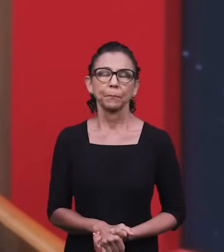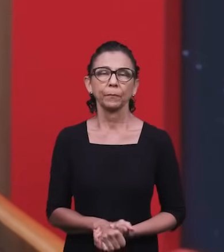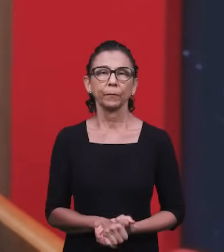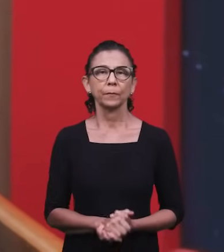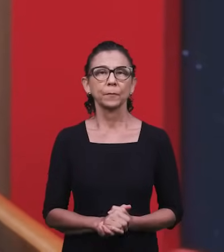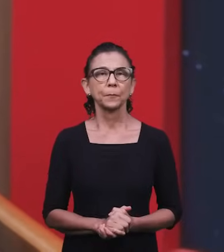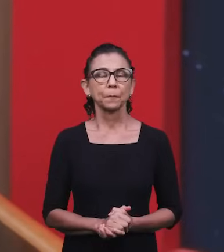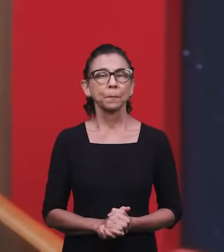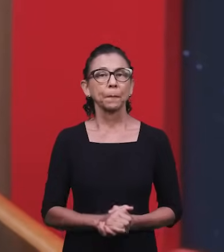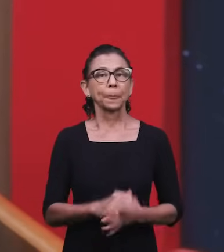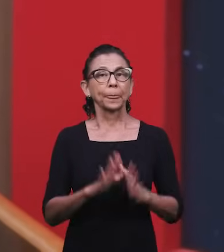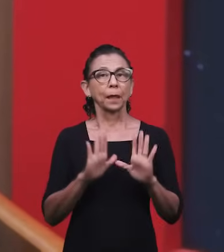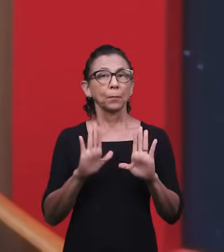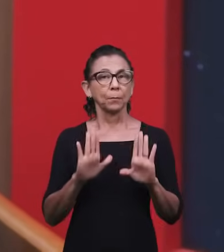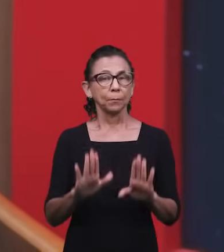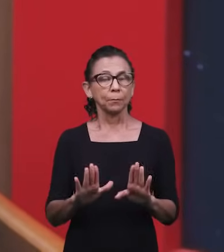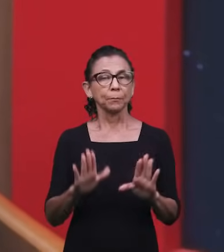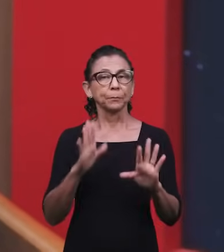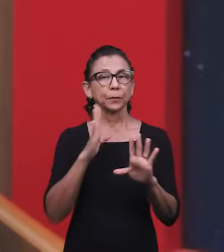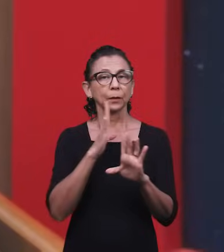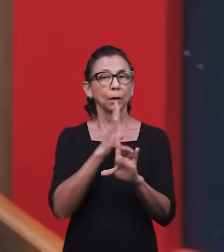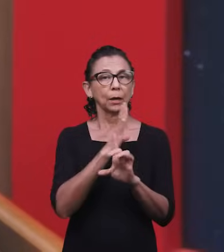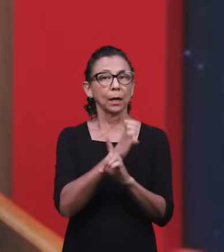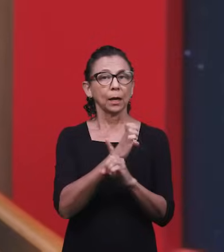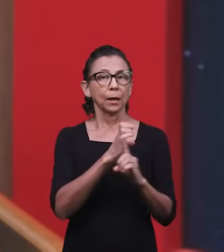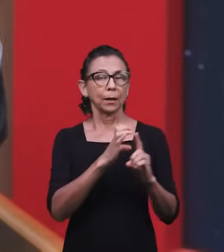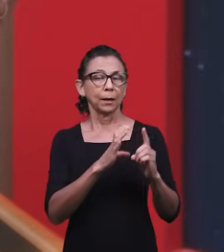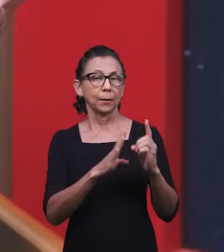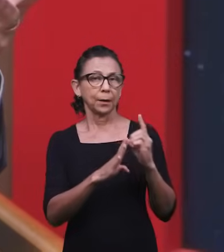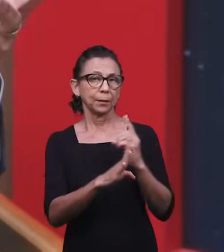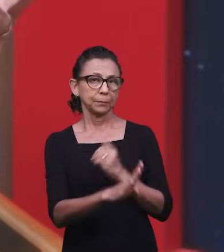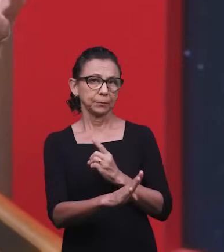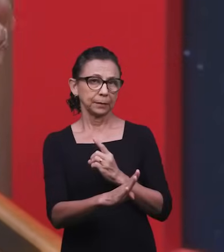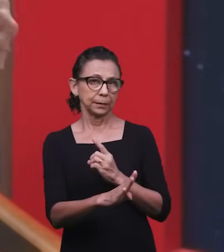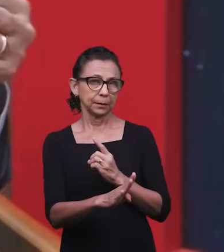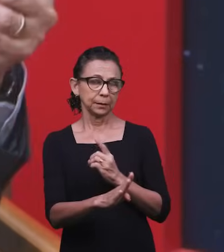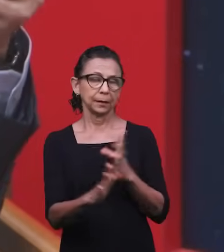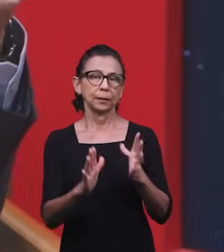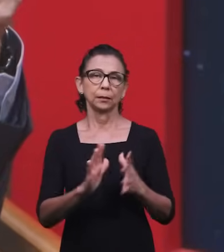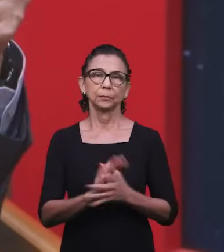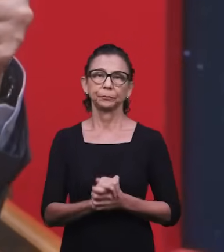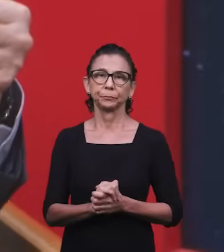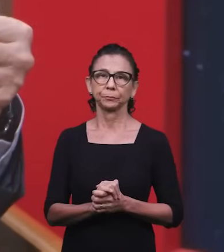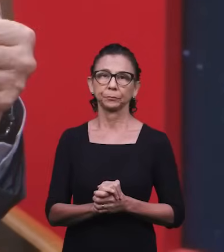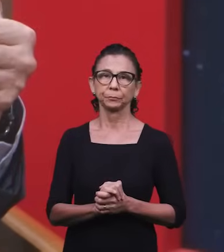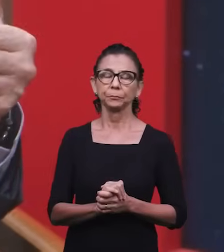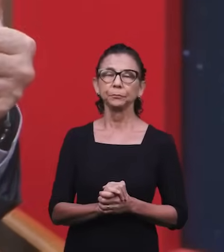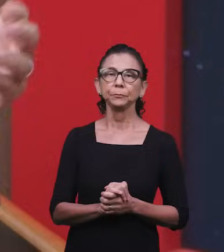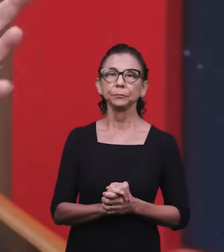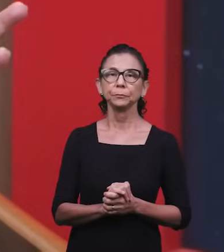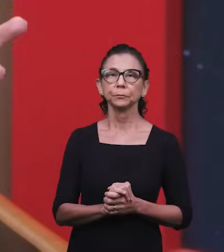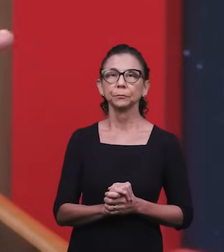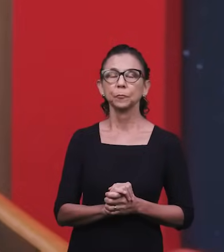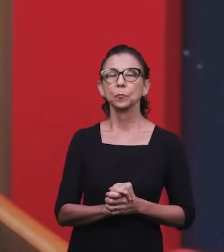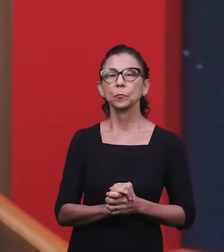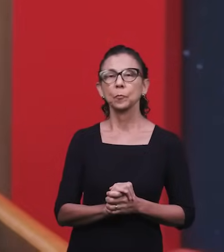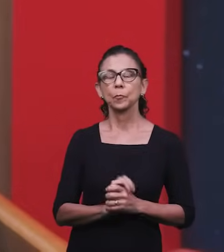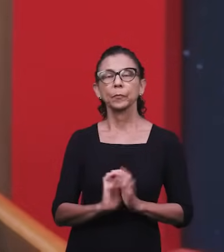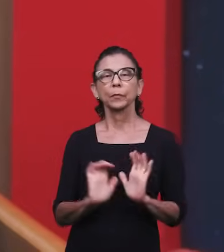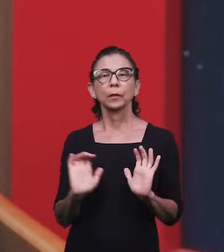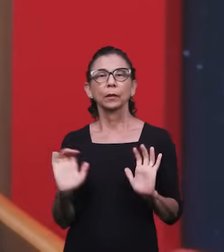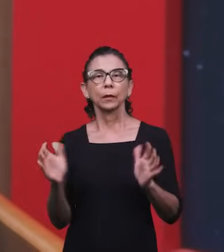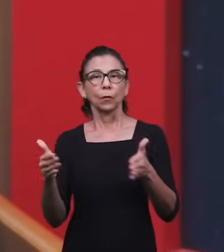a partir da Escola Bíblica é o centro, é o foco do aspecto doutrinário